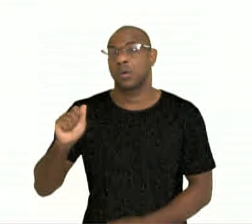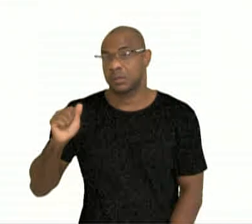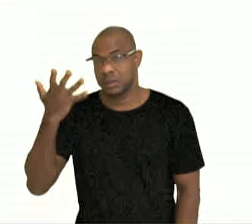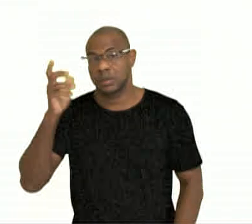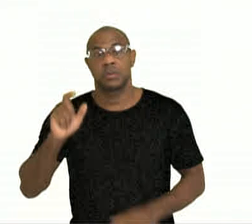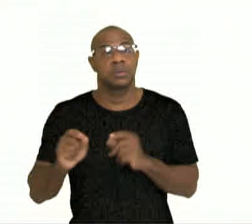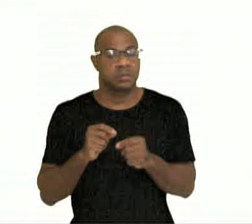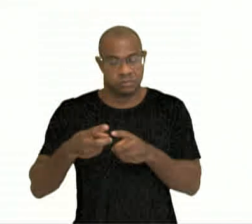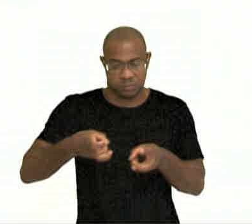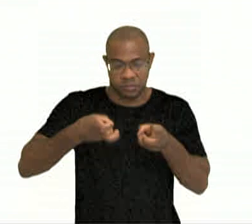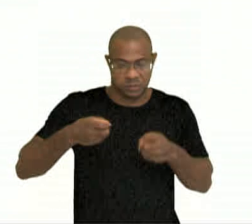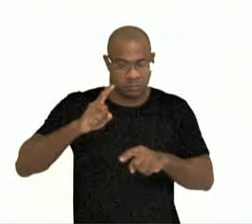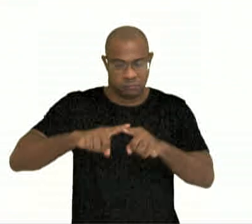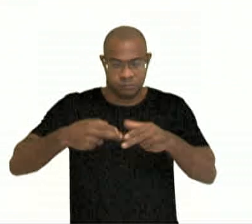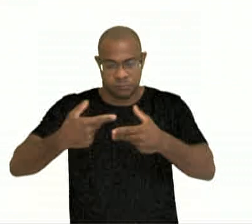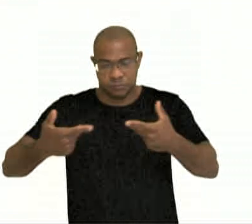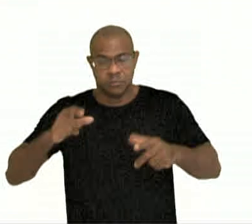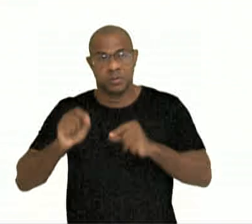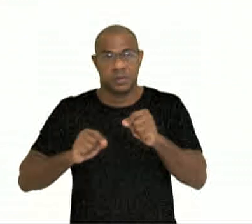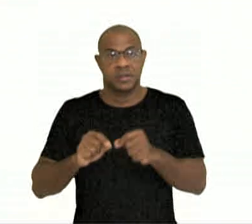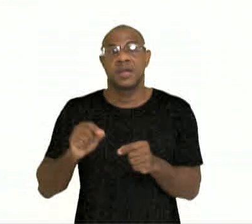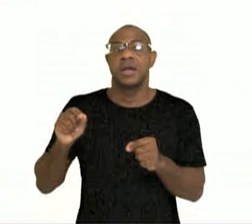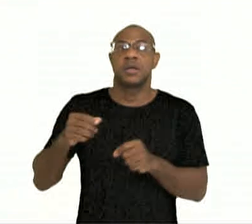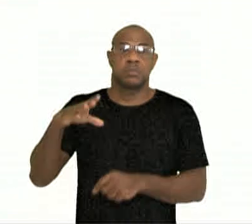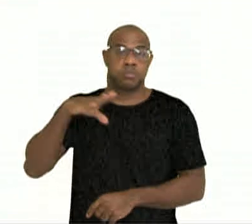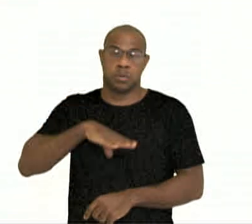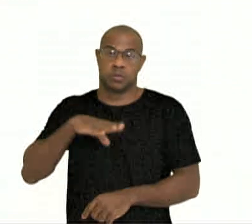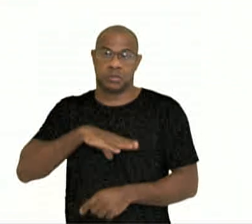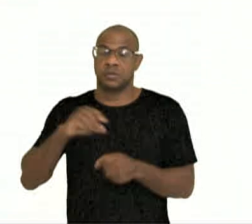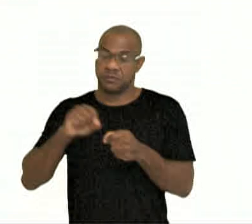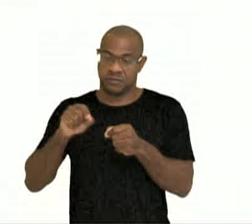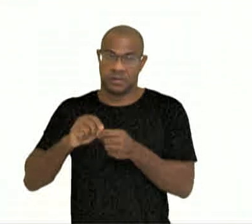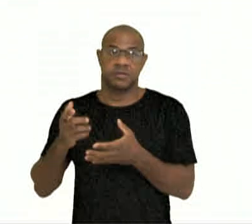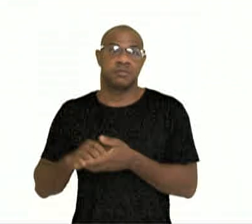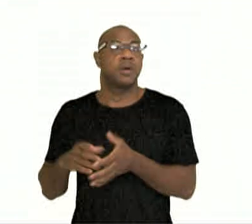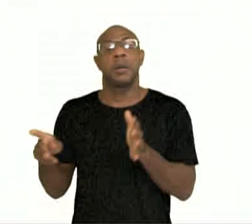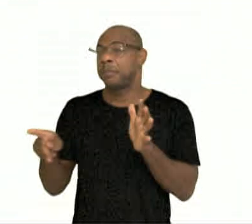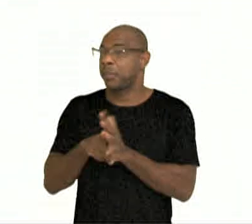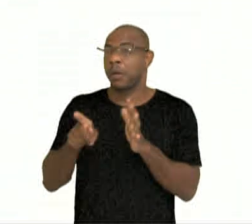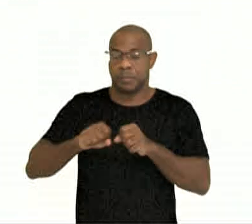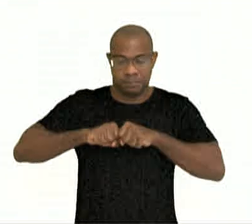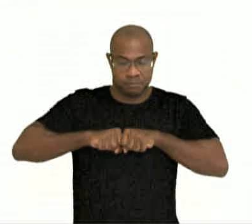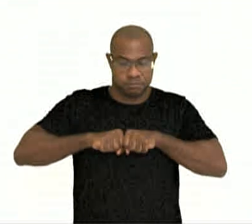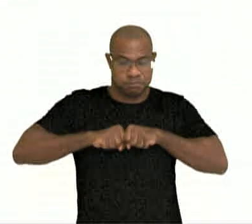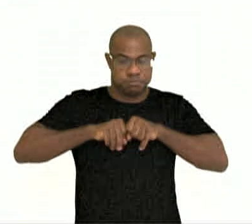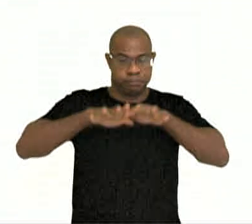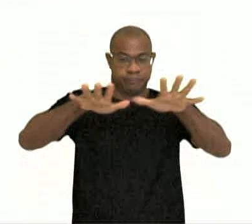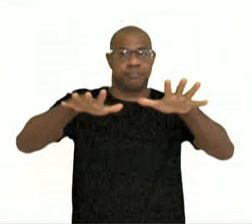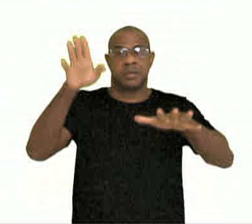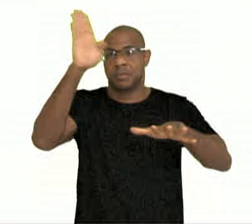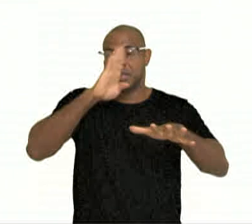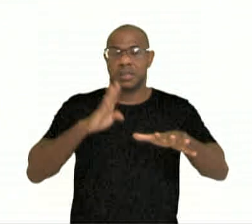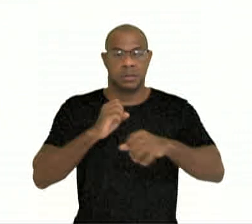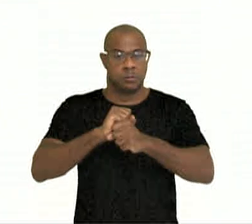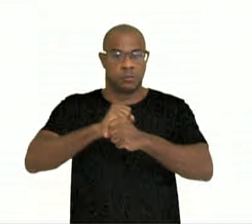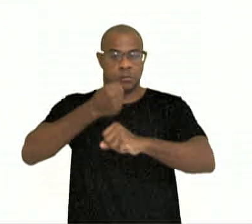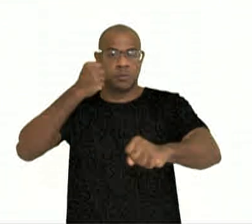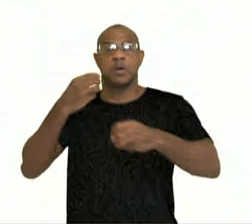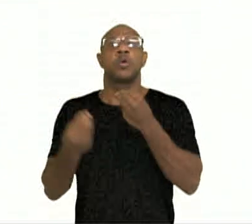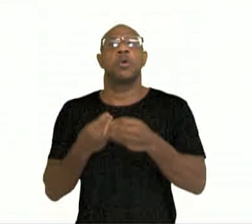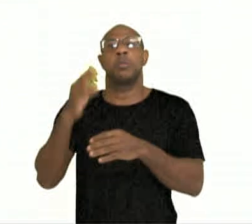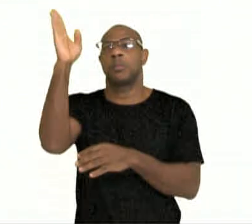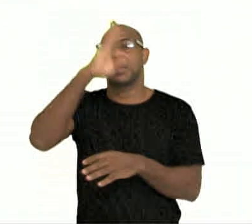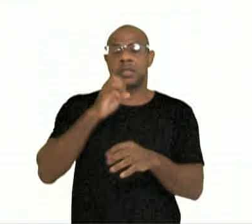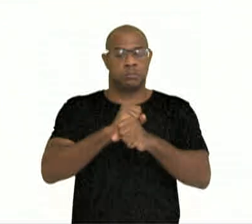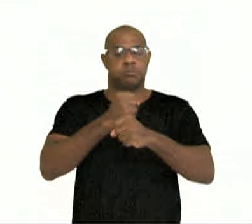dos recursos realizada pelos portugueses foi a própria expansão do território brasileiro. Como que o território aumentou do